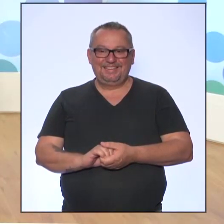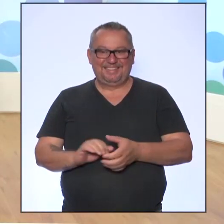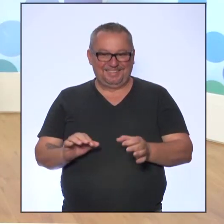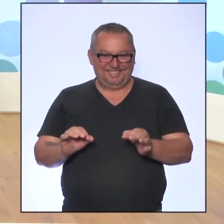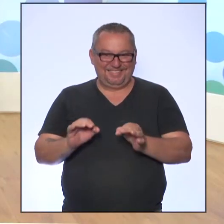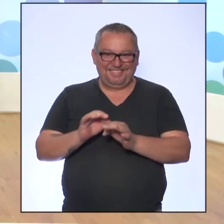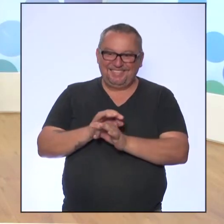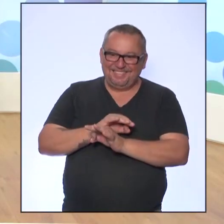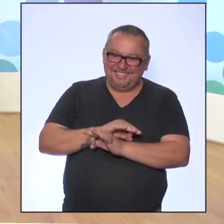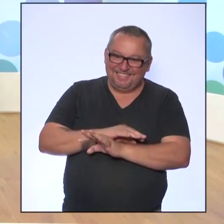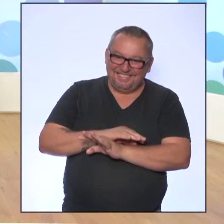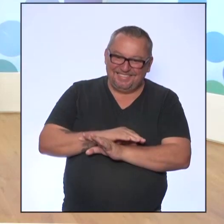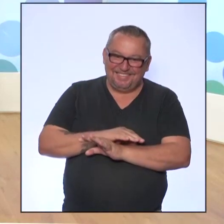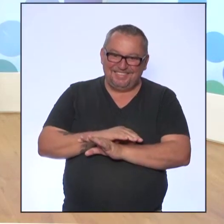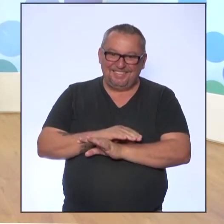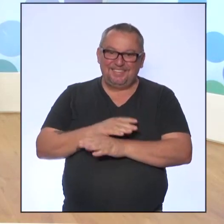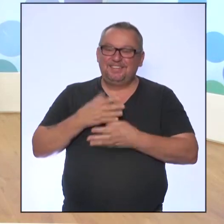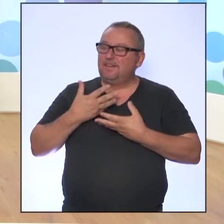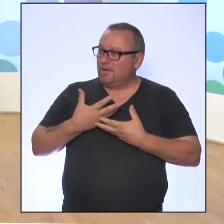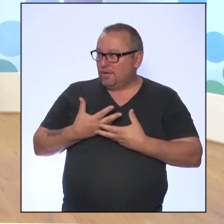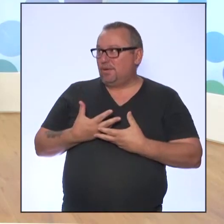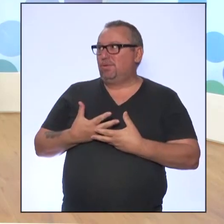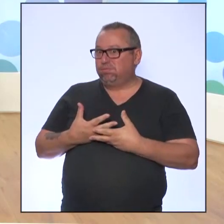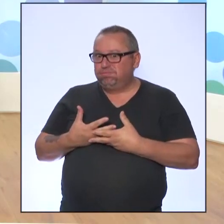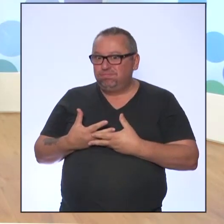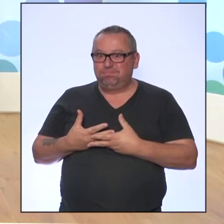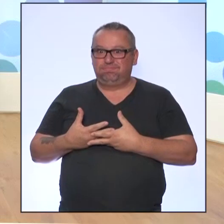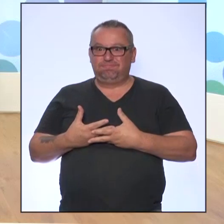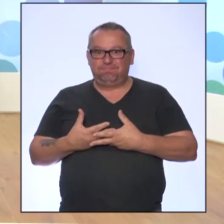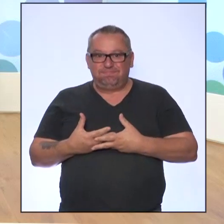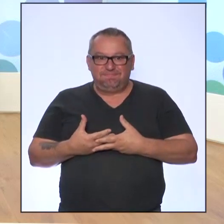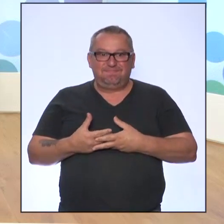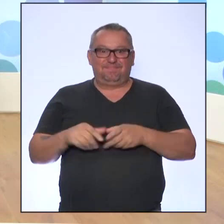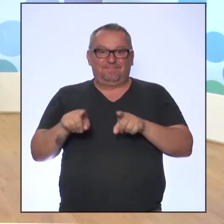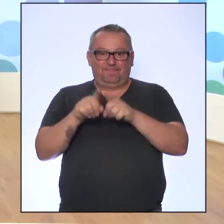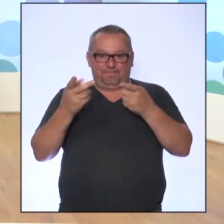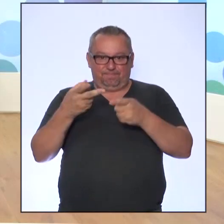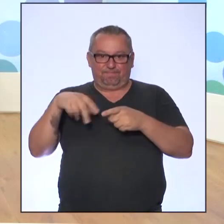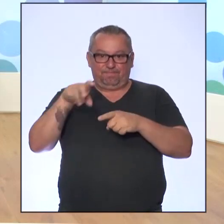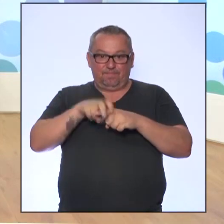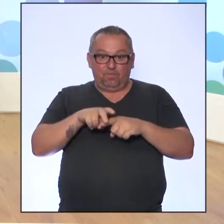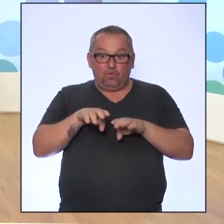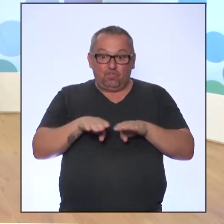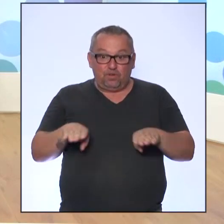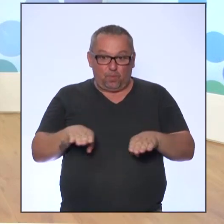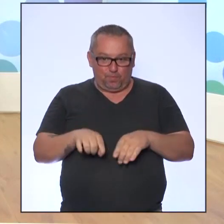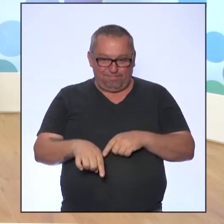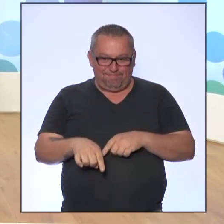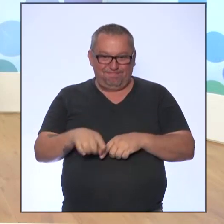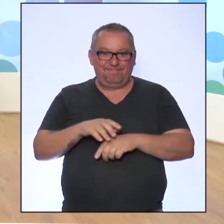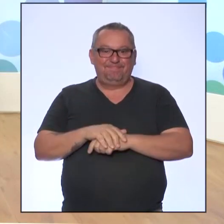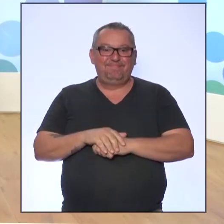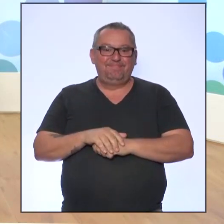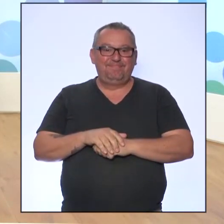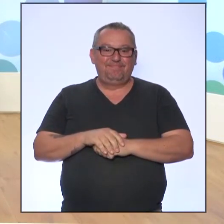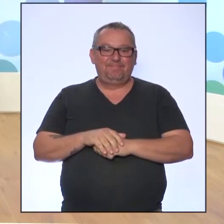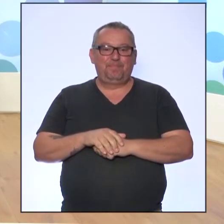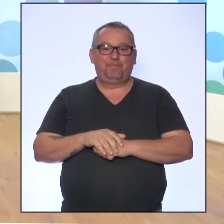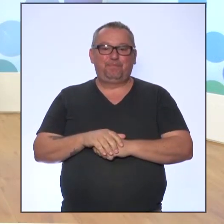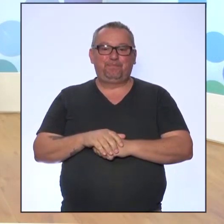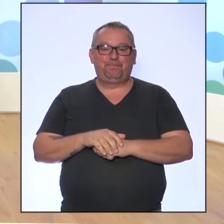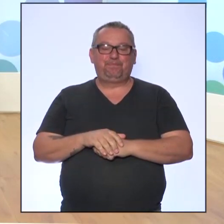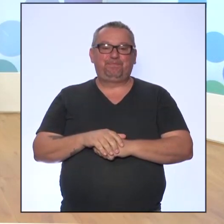Pronto. Ai, você me cansa mais. Agora o Fê vai sentar no chão, certo?